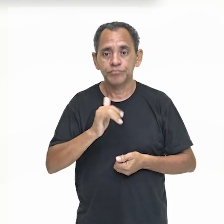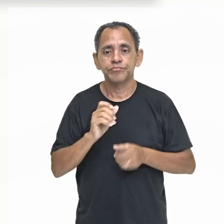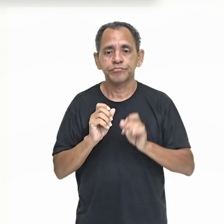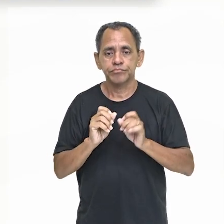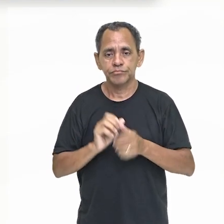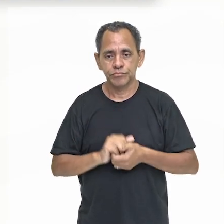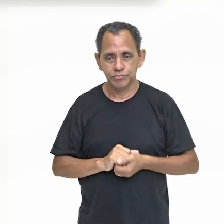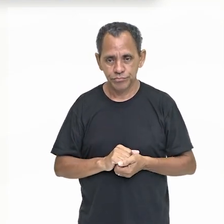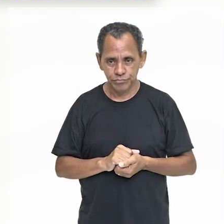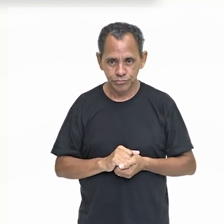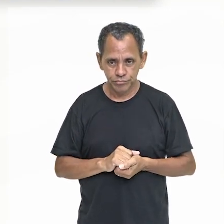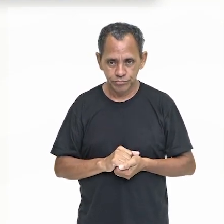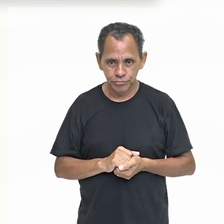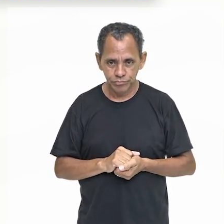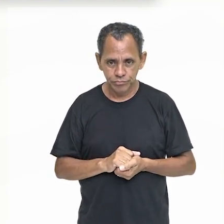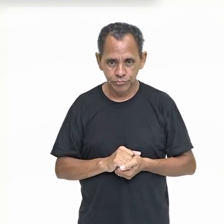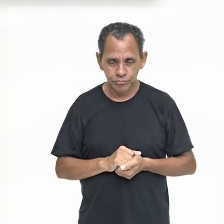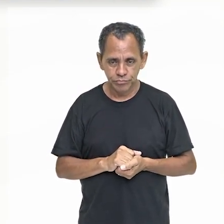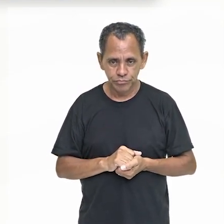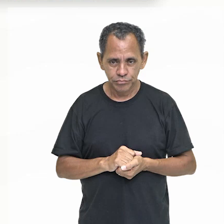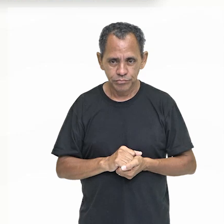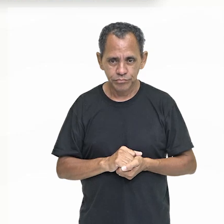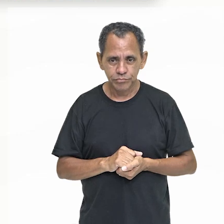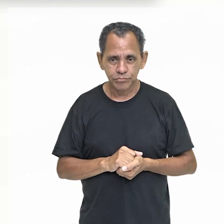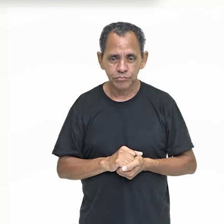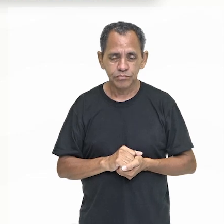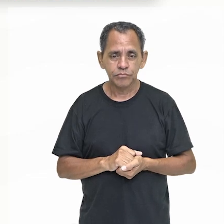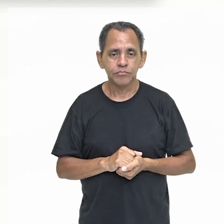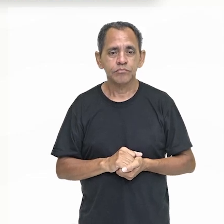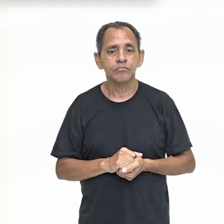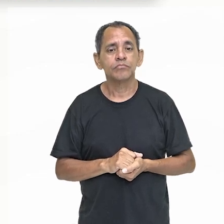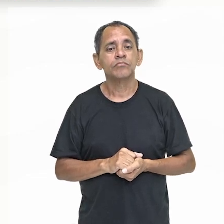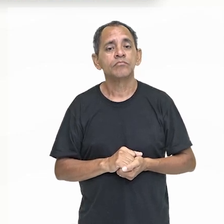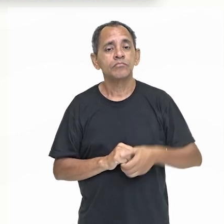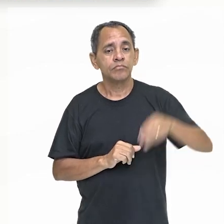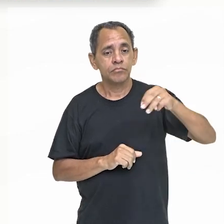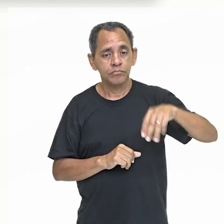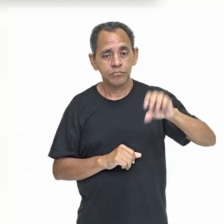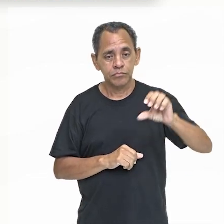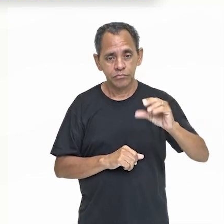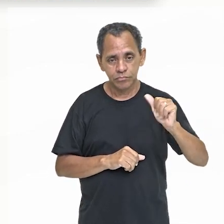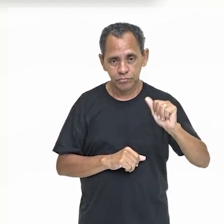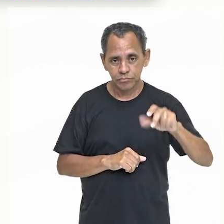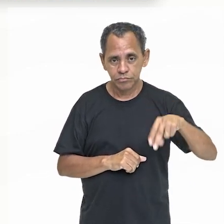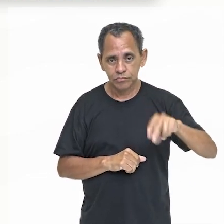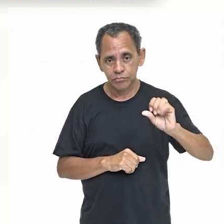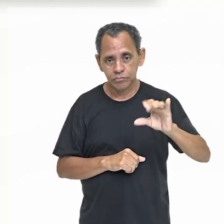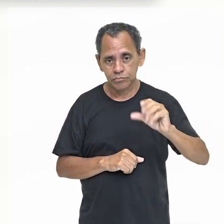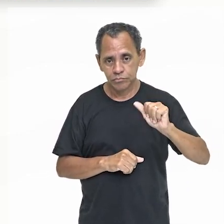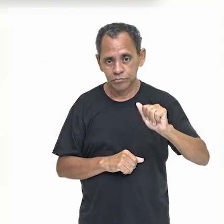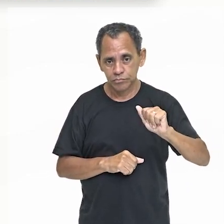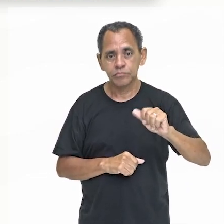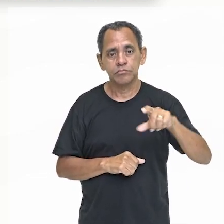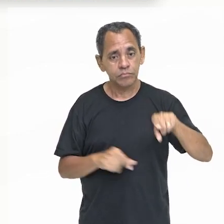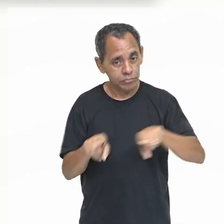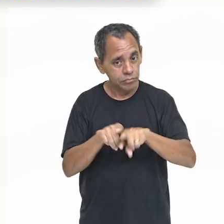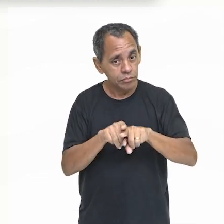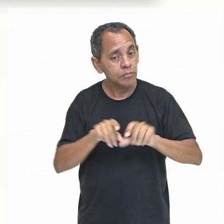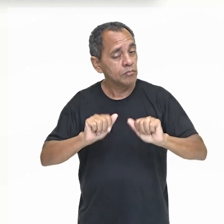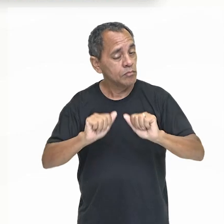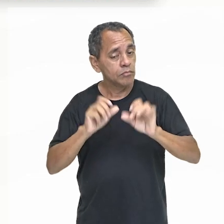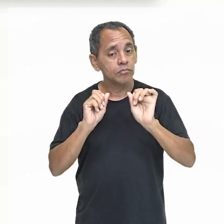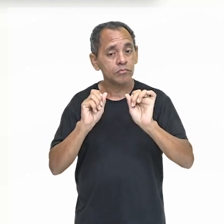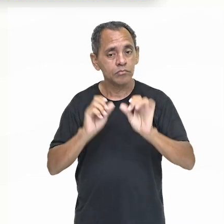agora sobre energia a energia mecânica pode